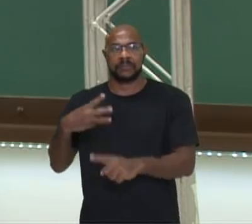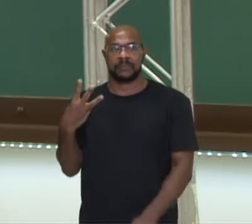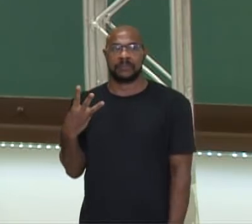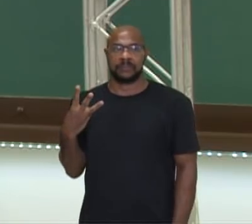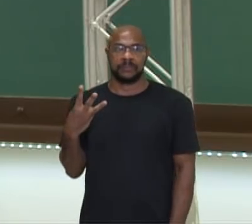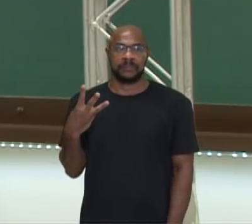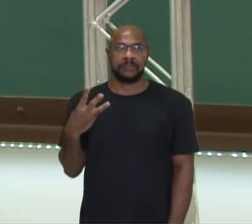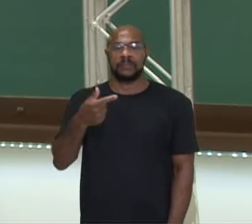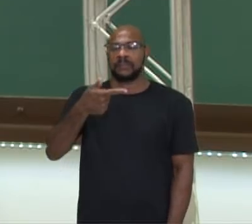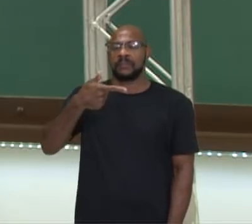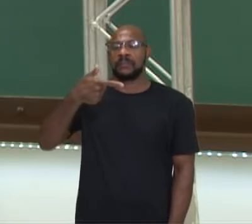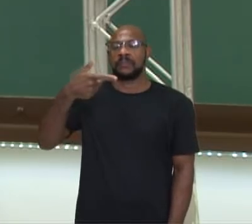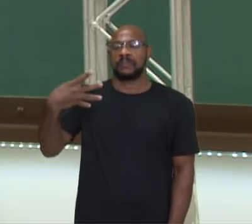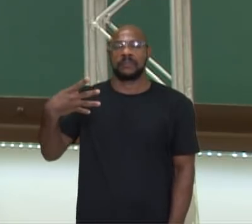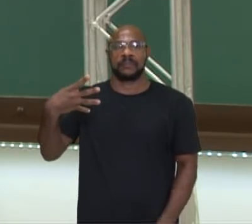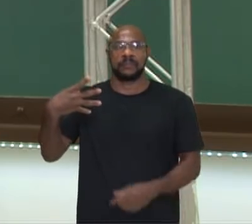27/4.